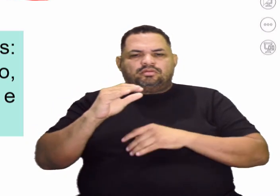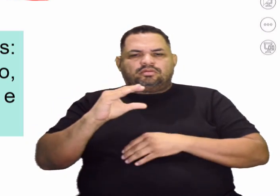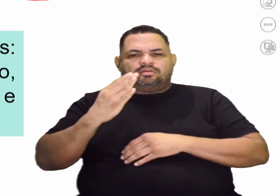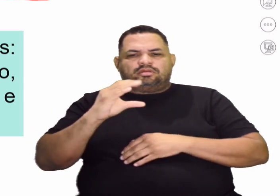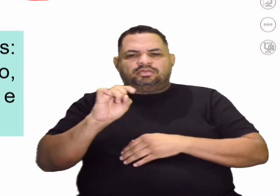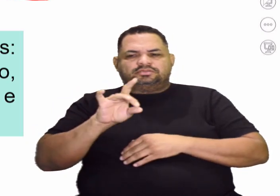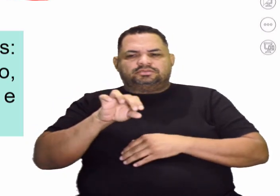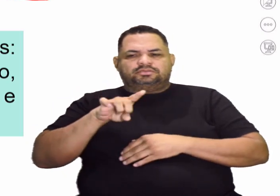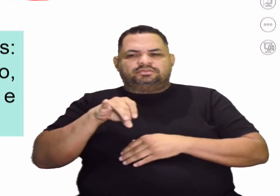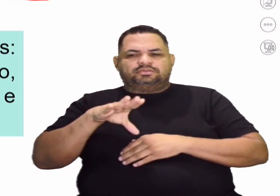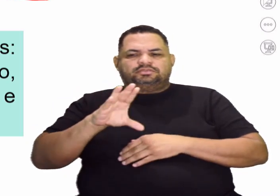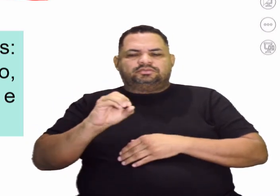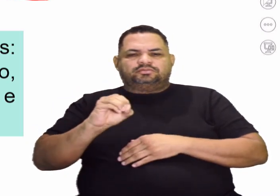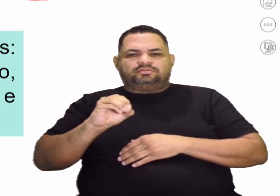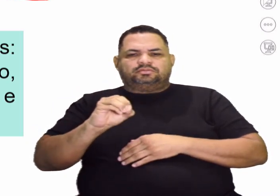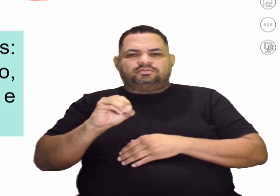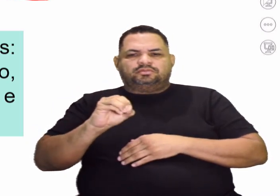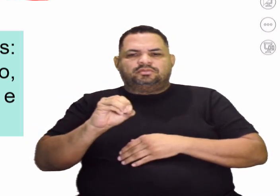No âmbito da